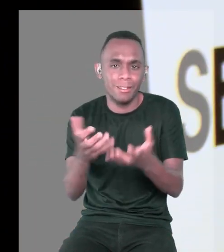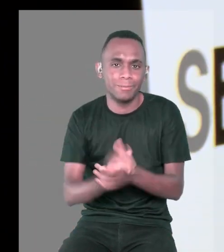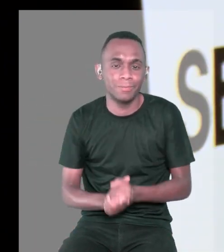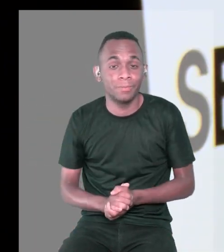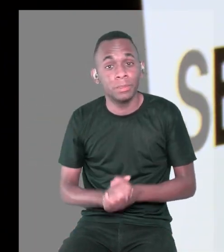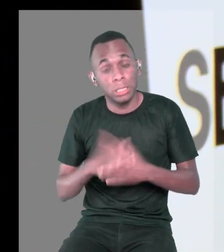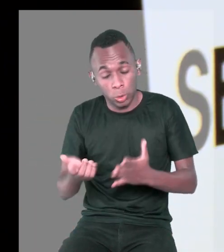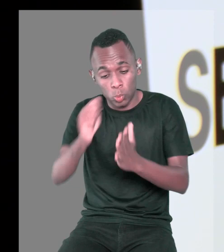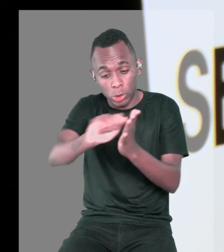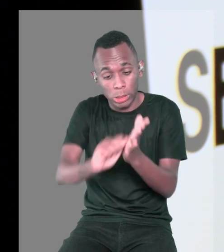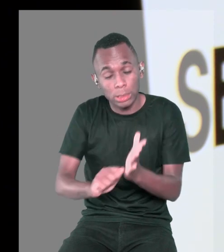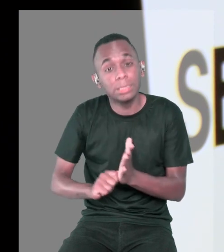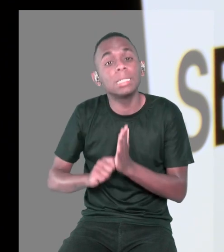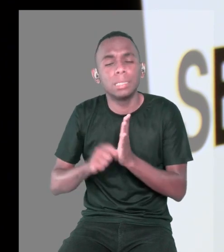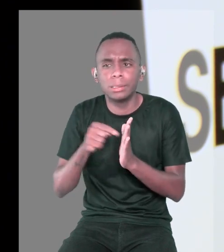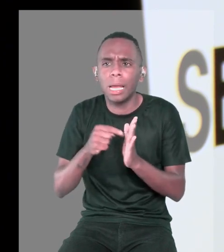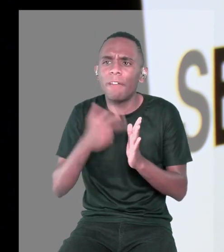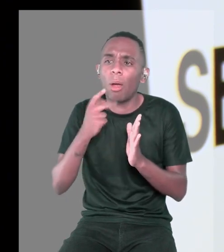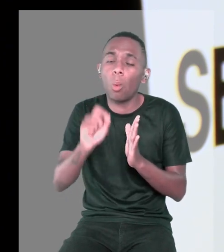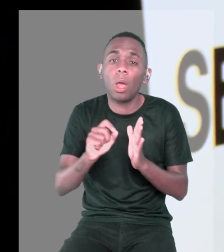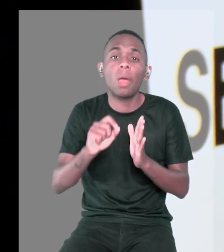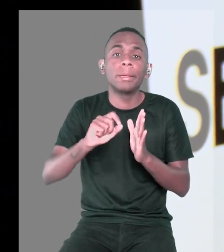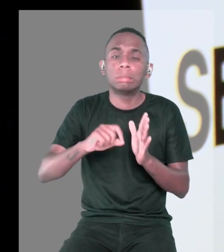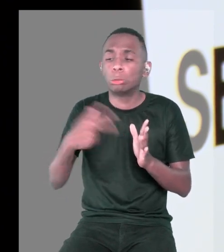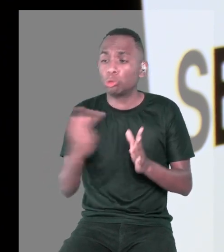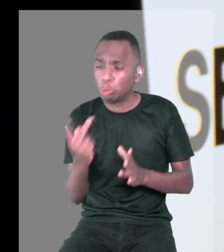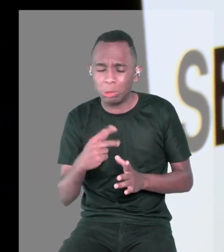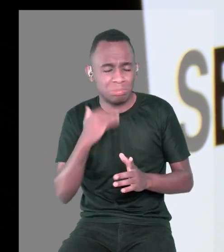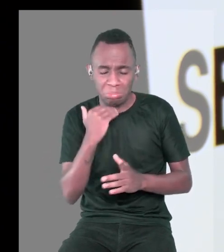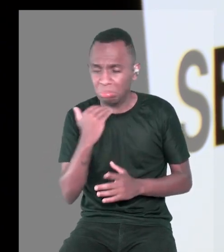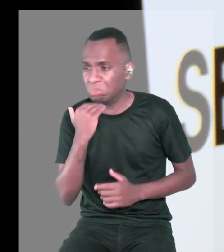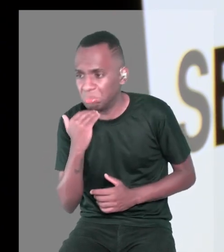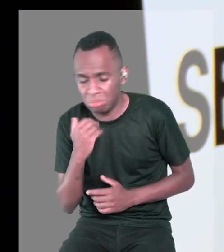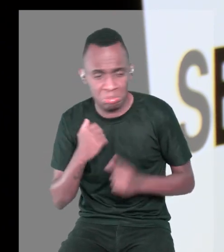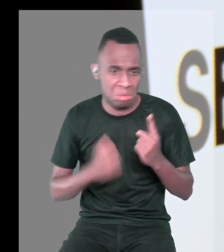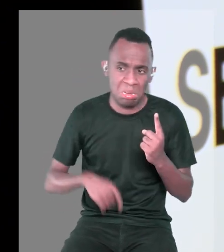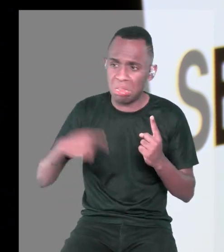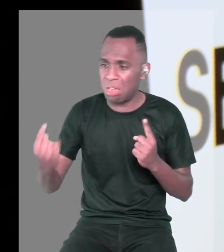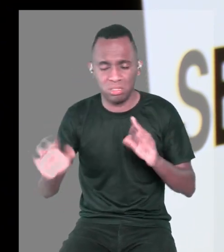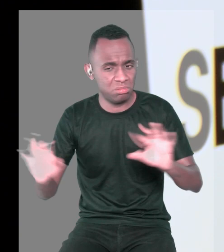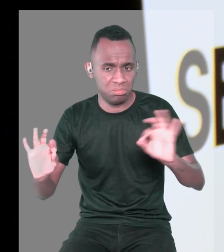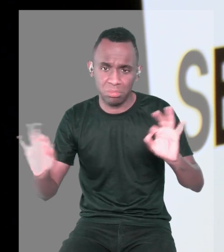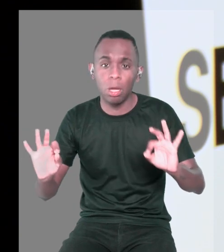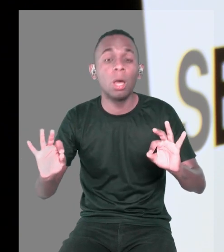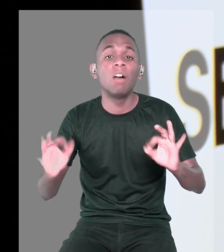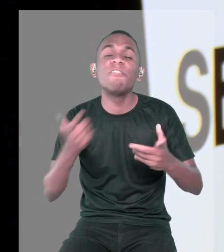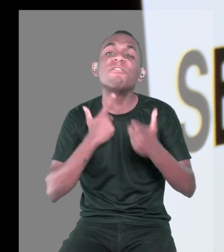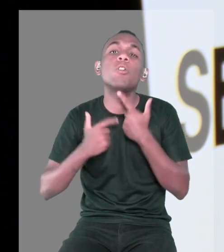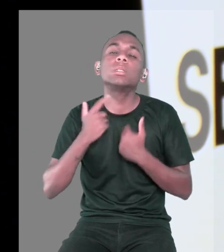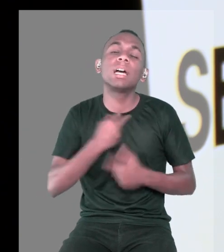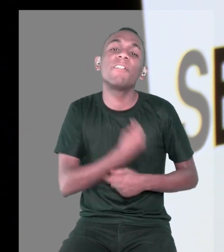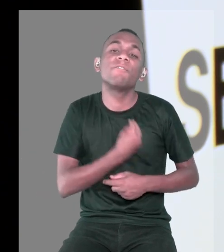buscava. Nessa escrita, ele afirmou que nenhum dos dois, nem ele nem